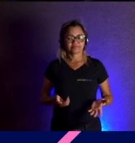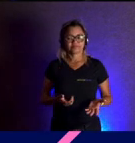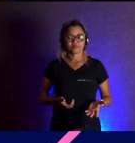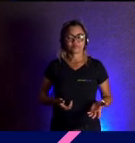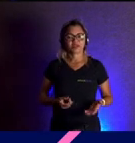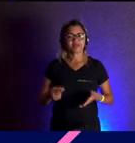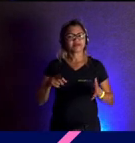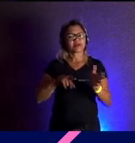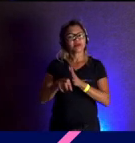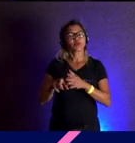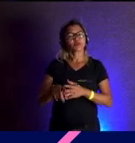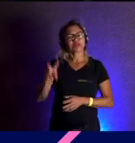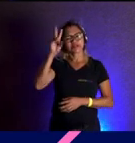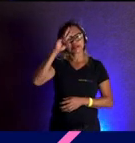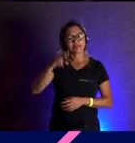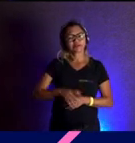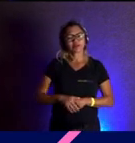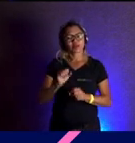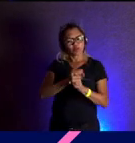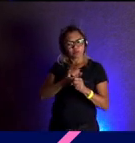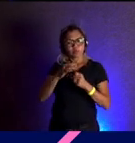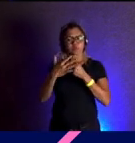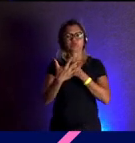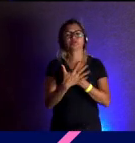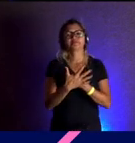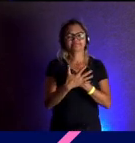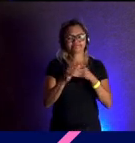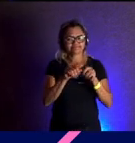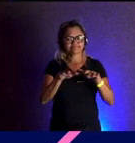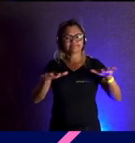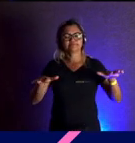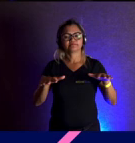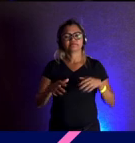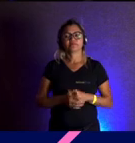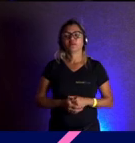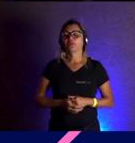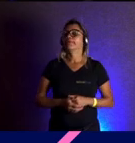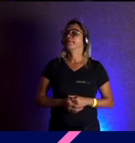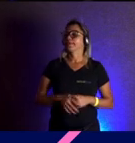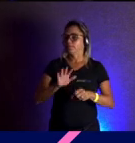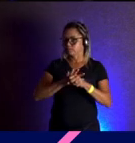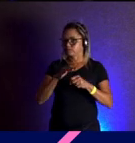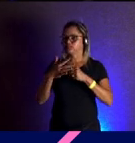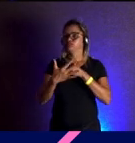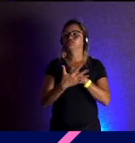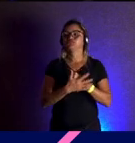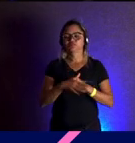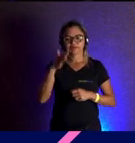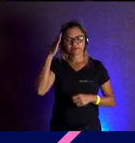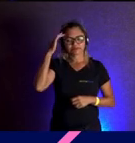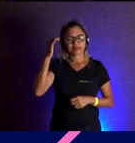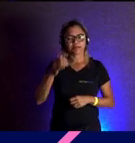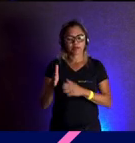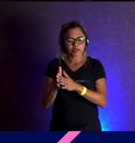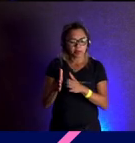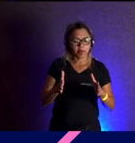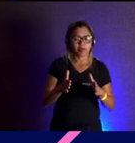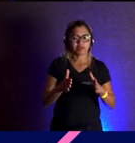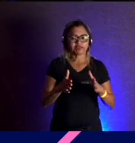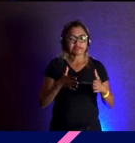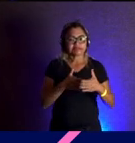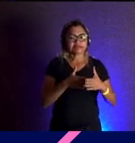Essa pergunta me lembra muito a pandemia. Quem cobriu pandemia sabe que em determinado